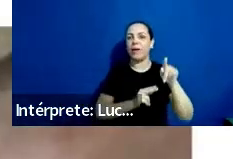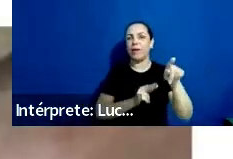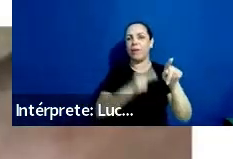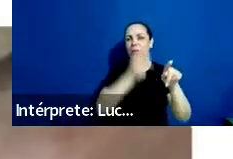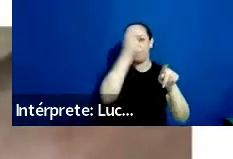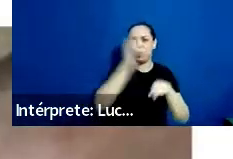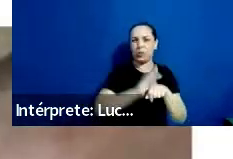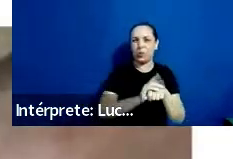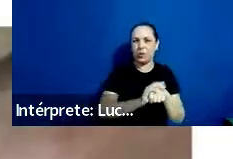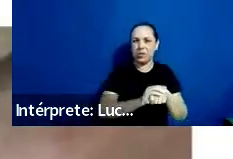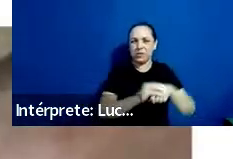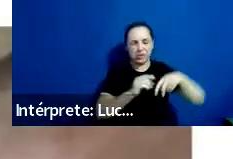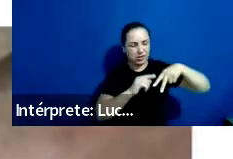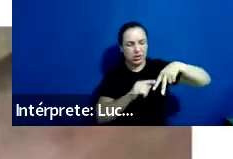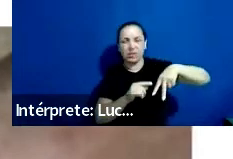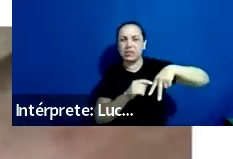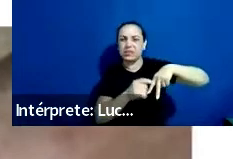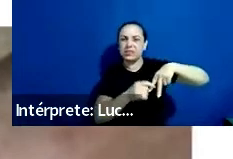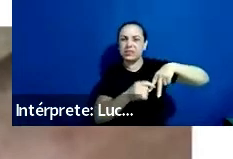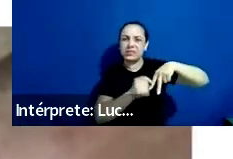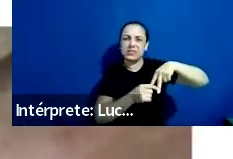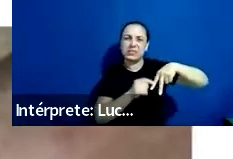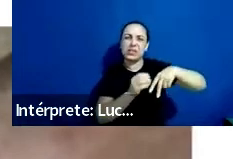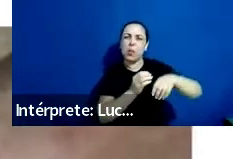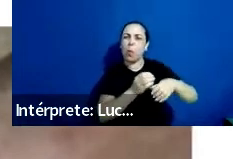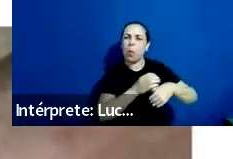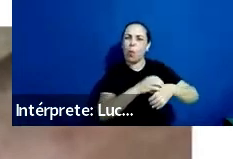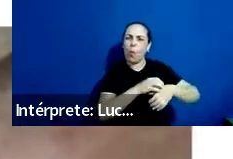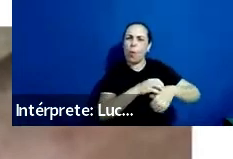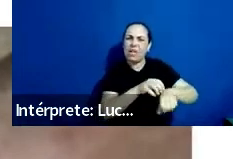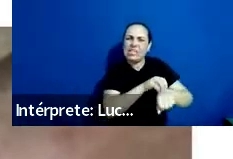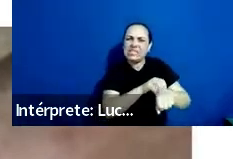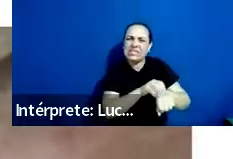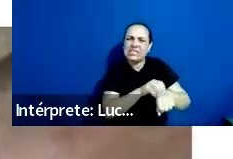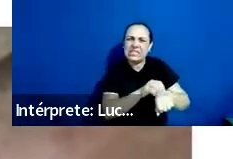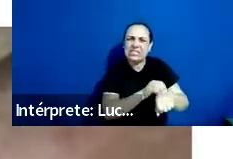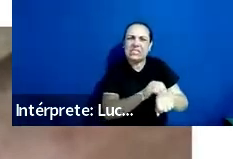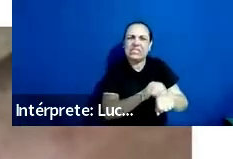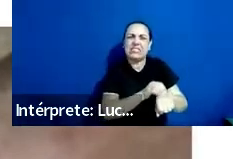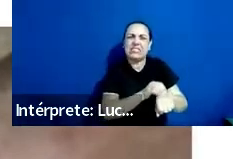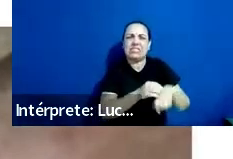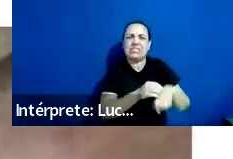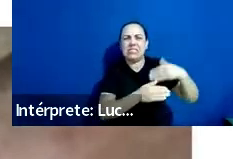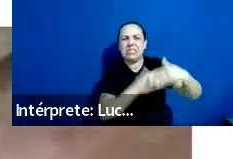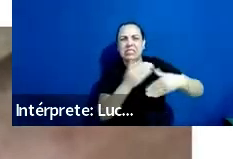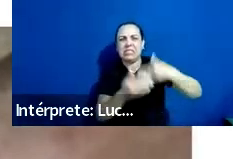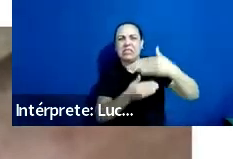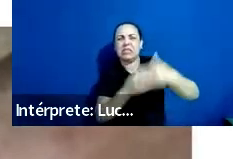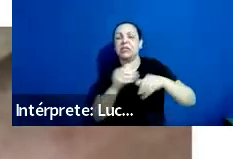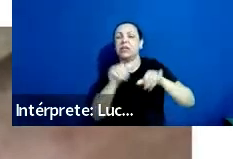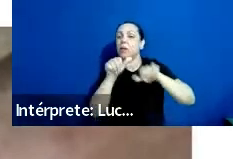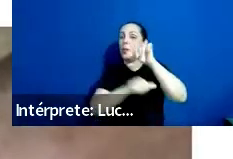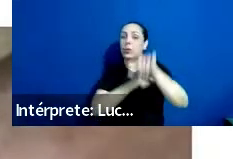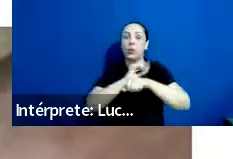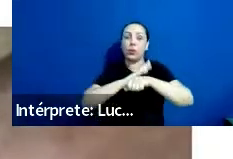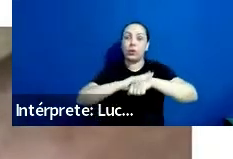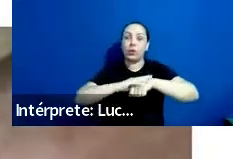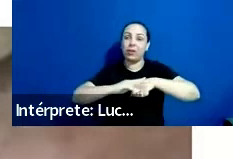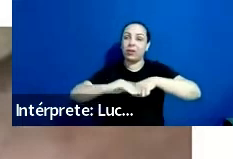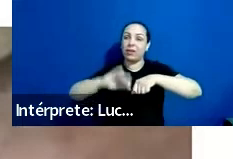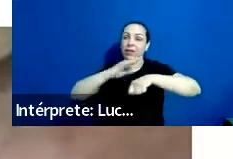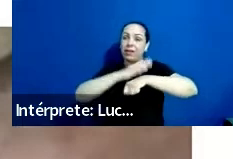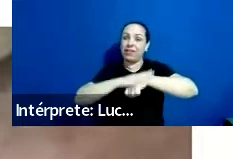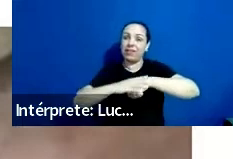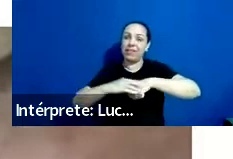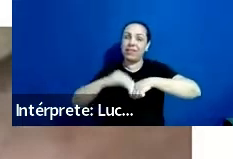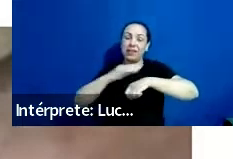benefícios também para a saúde nessa parte de alergia, de doença autoimune, assim como a Neiva falou. Aqui um